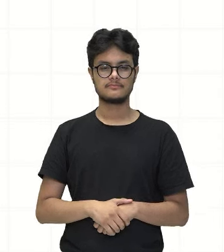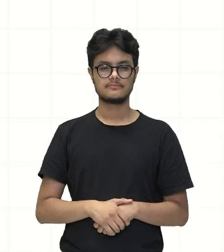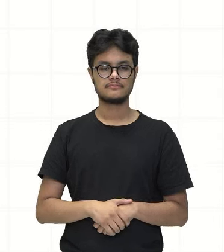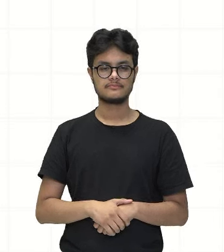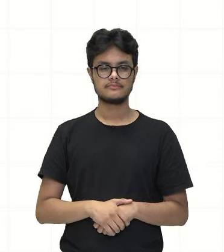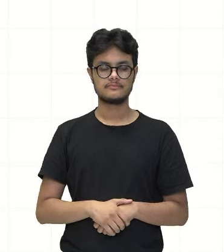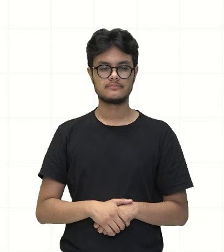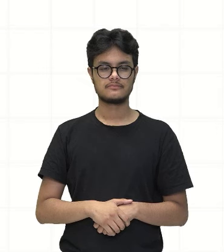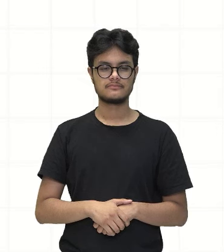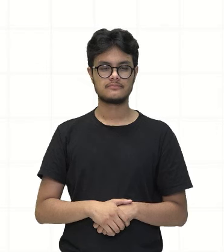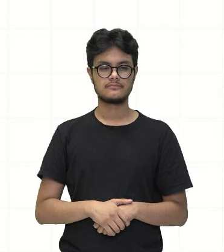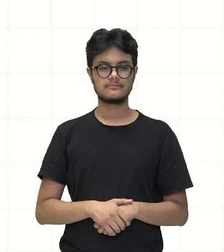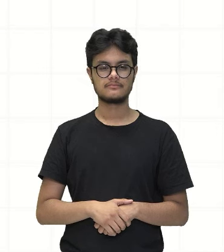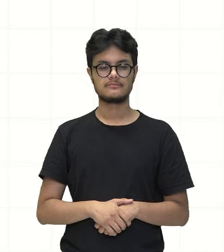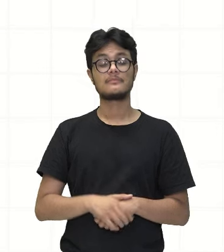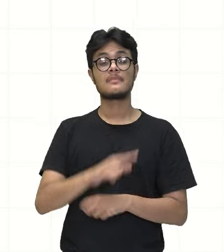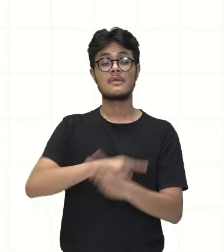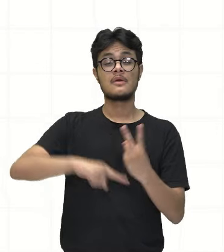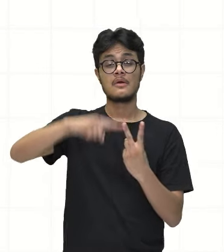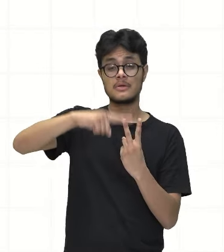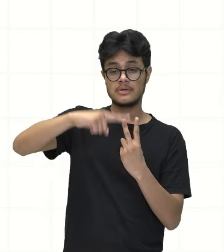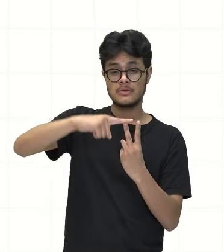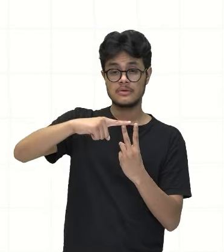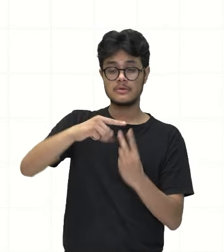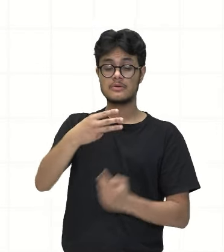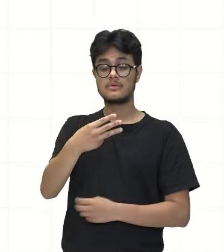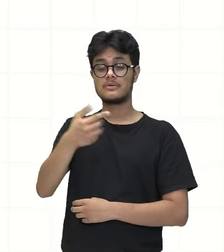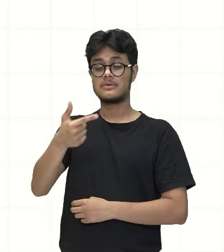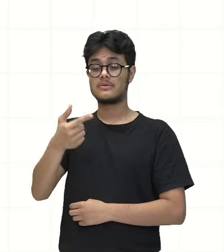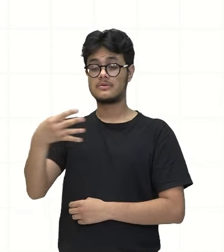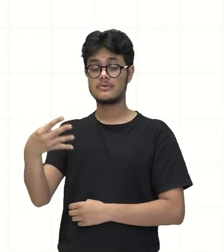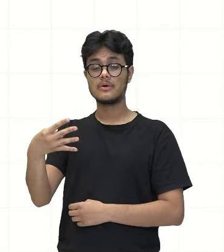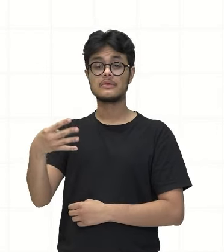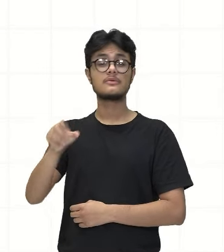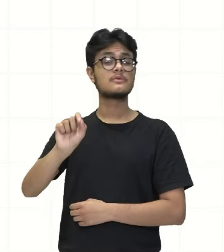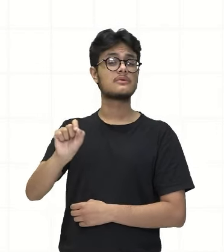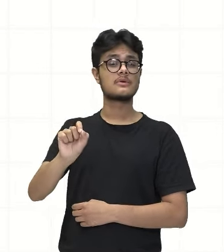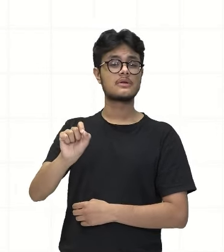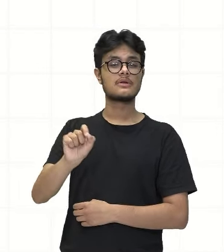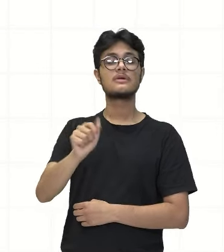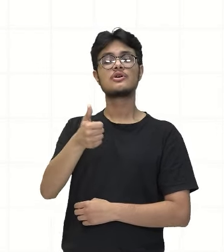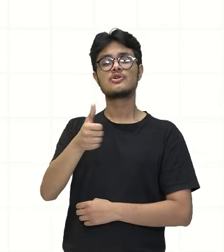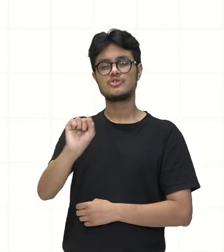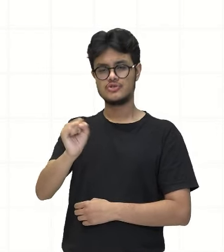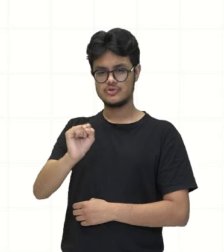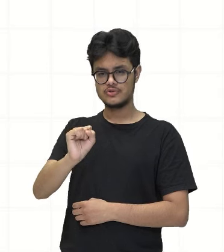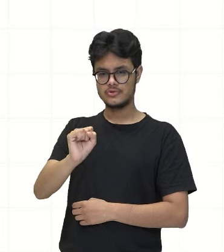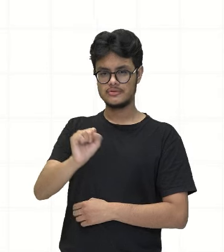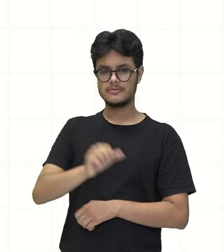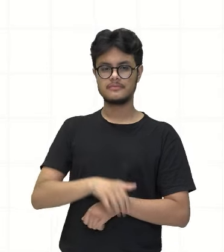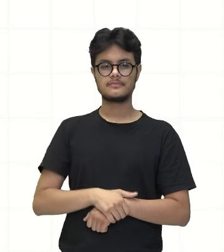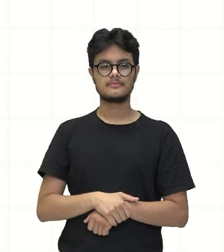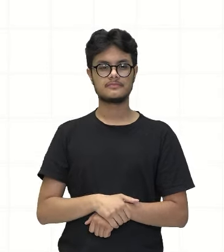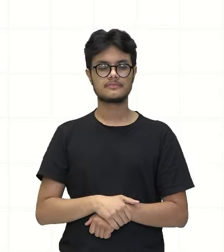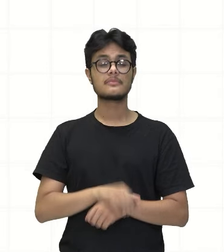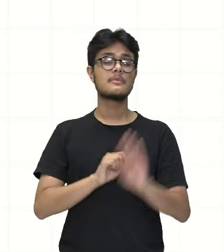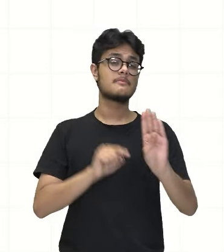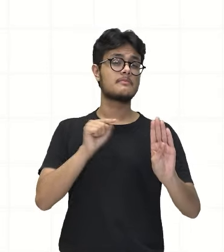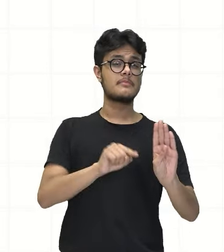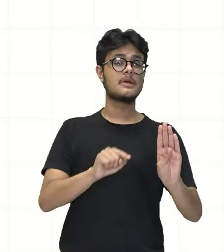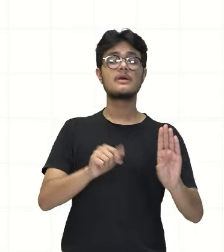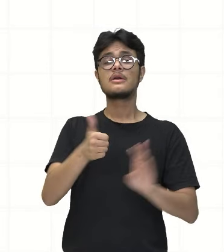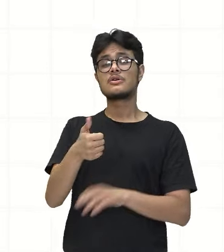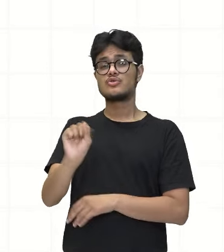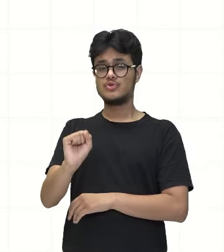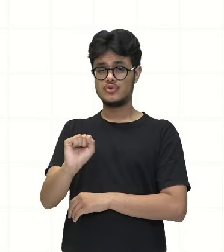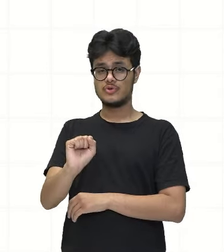– 324 raiz quadrada vai ser igual a 18. Então, b é igual a 18. Já achei a